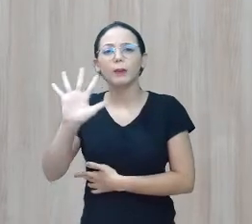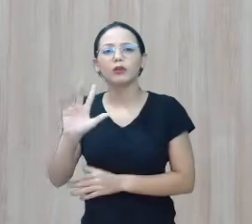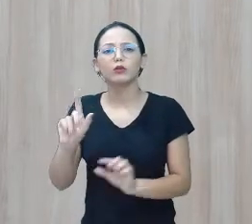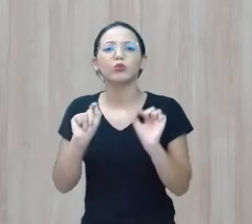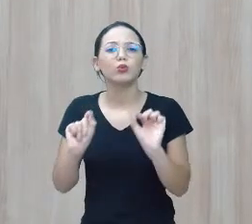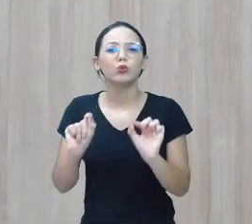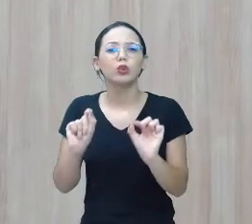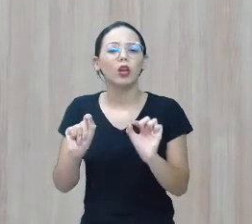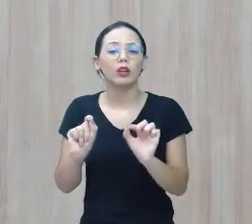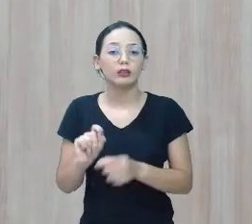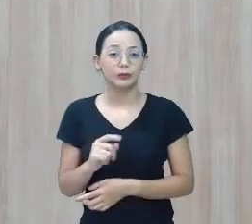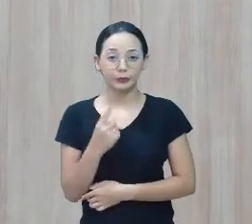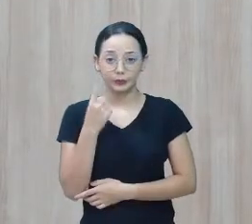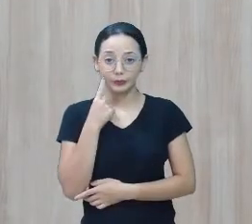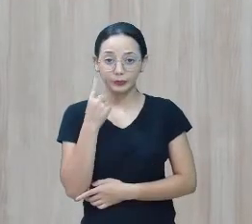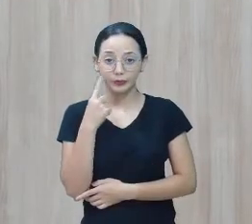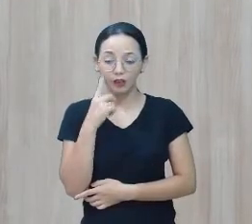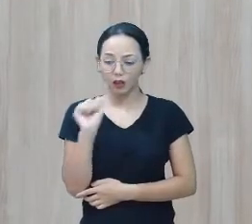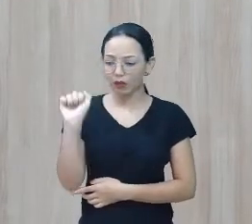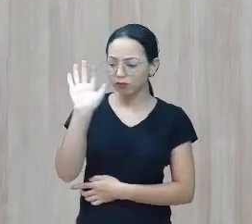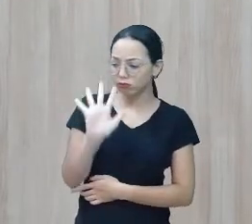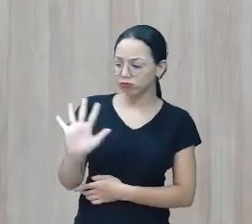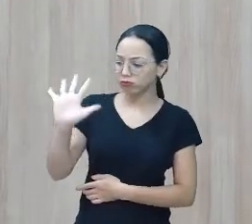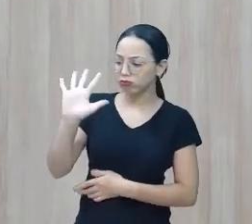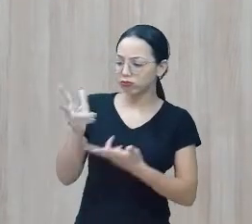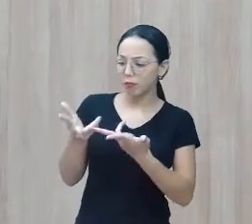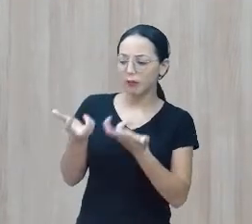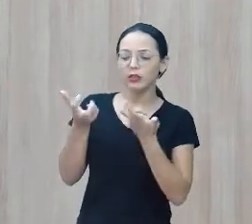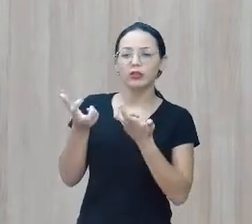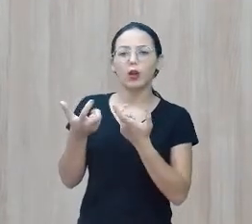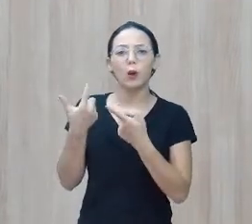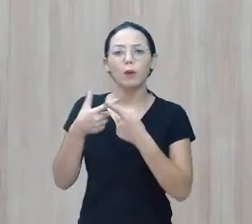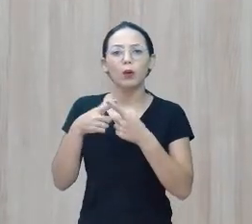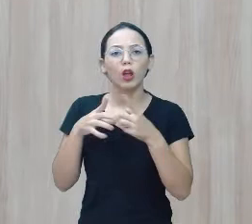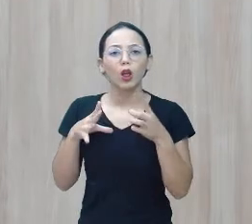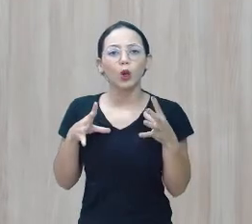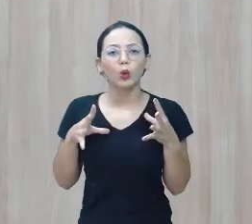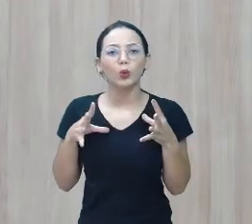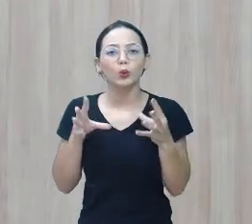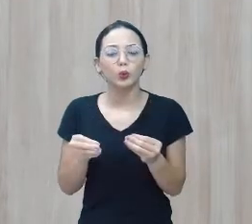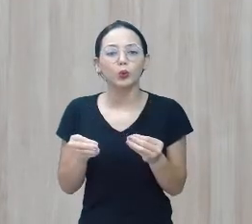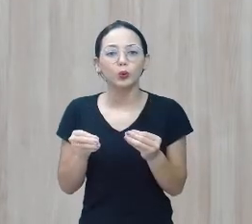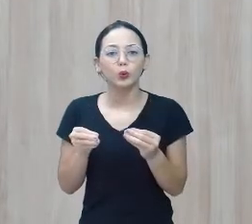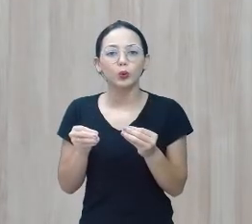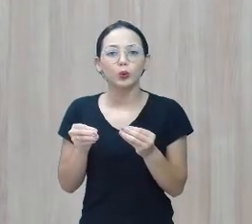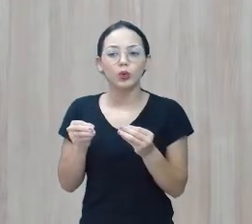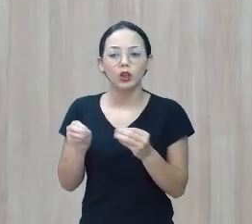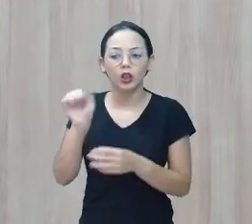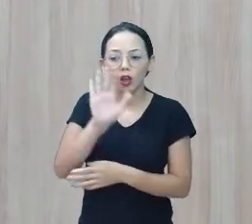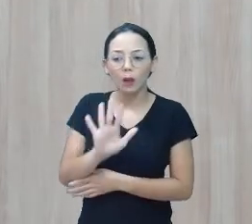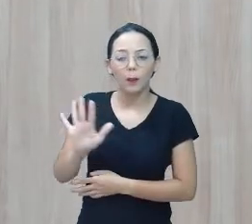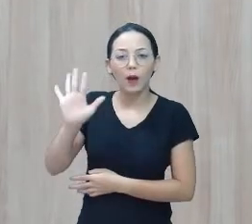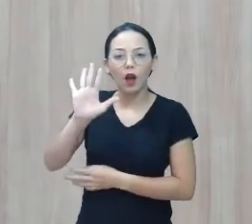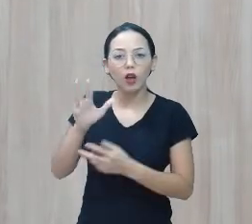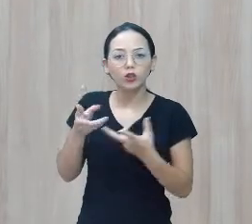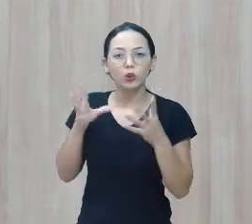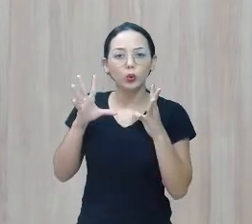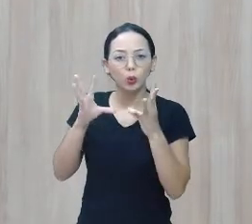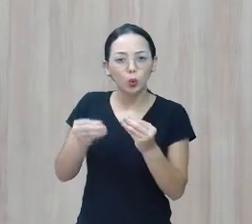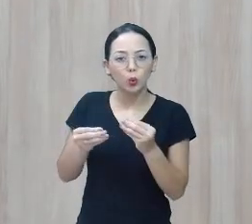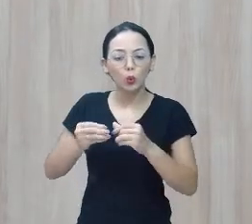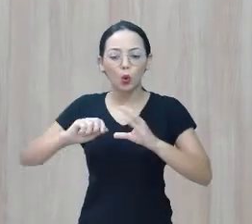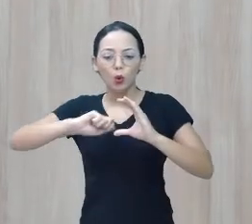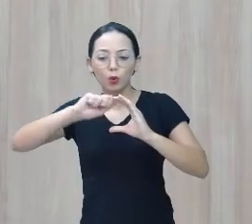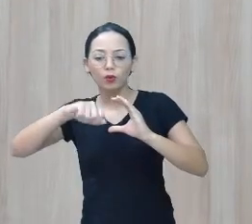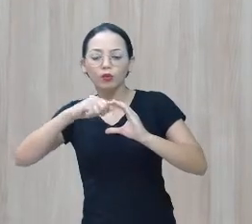chama atenção nisso daqui, é que todas essas imagens, e, no caso, o vídeo, né,